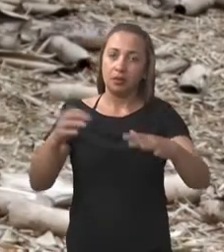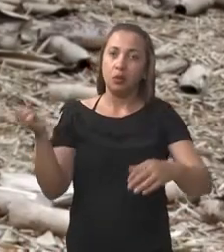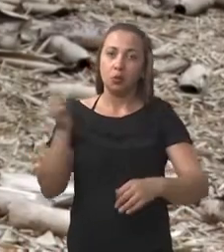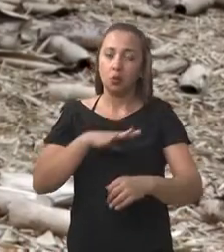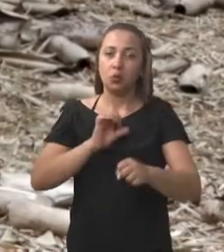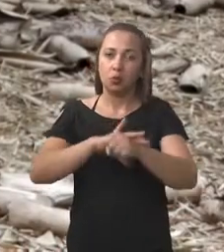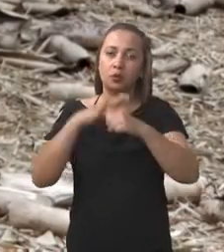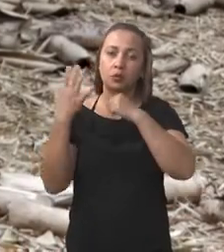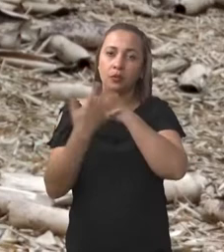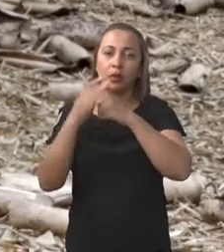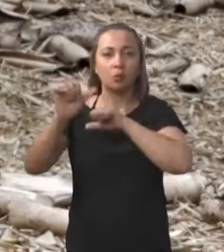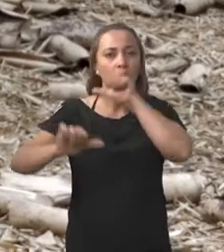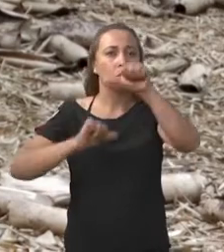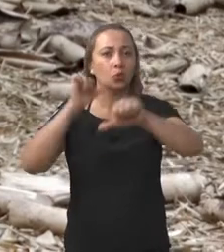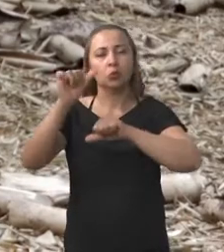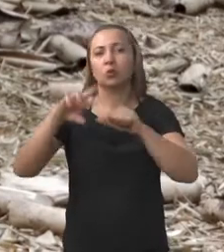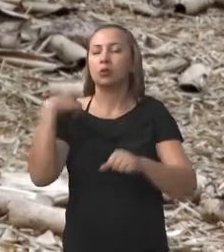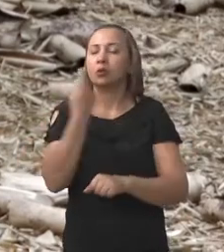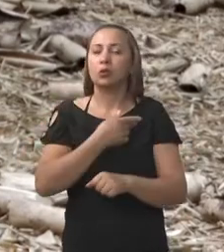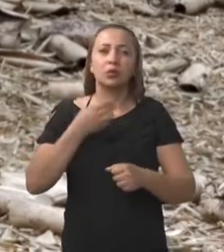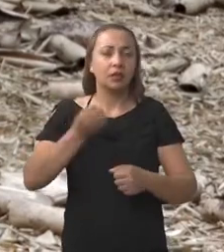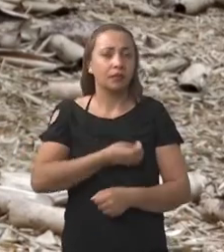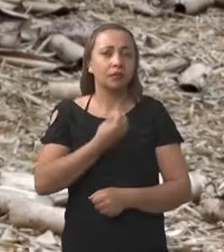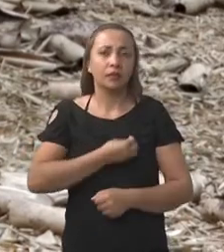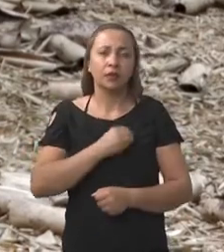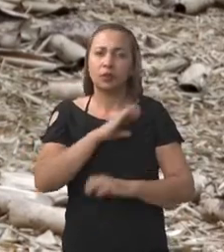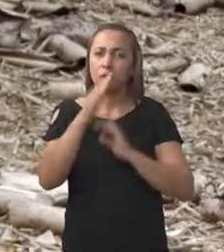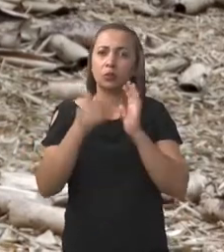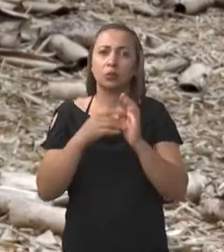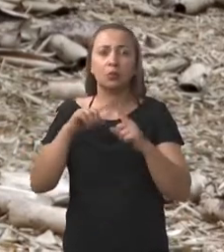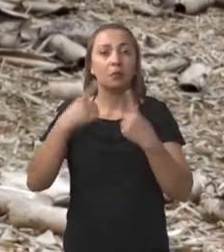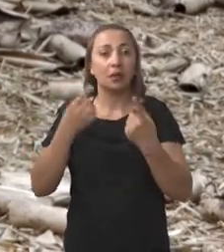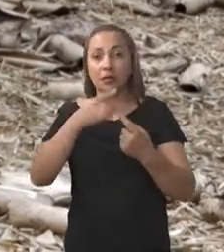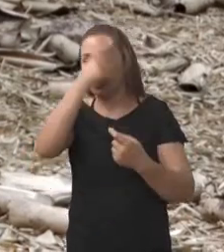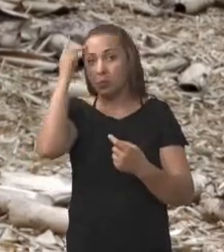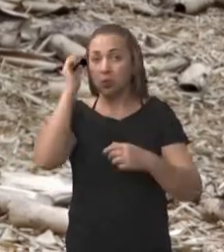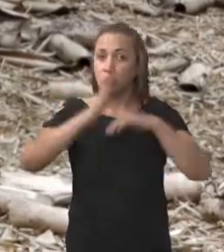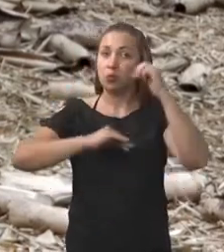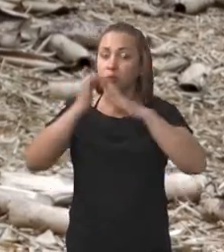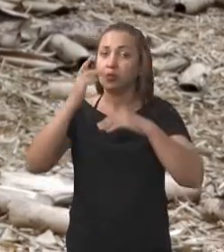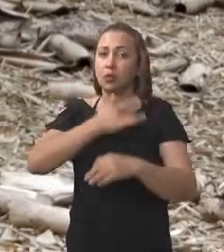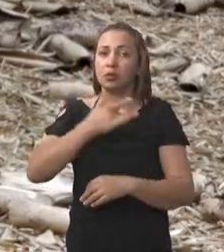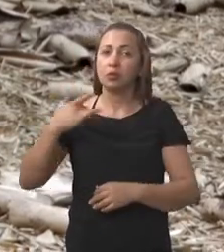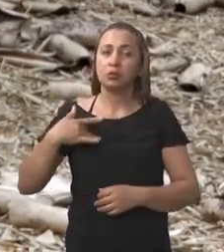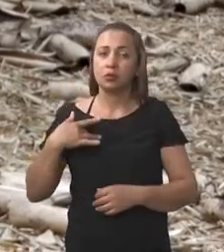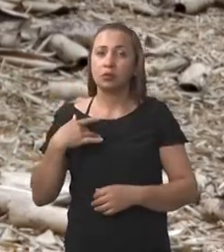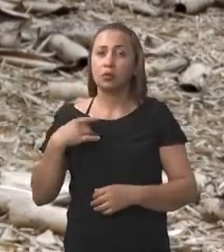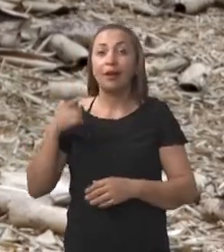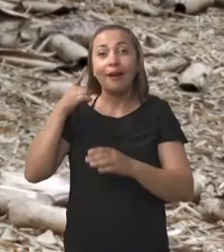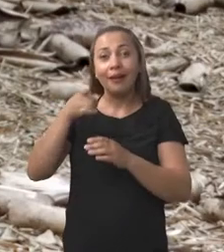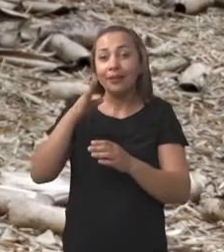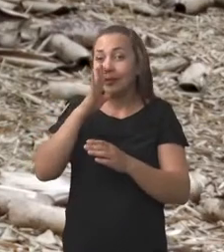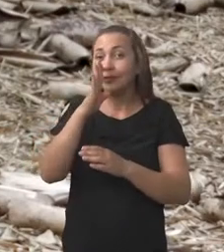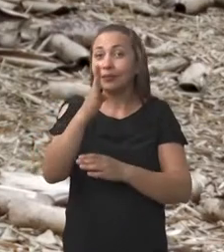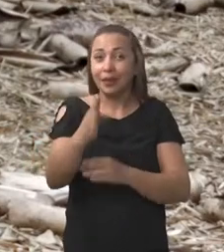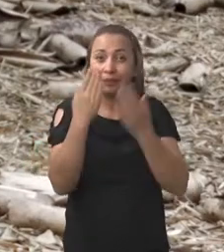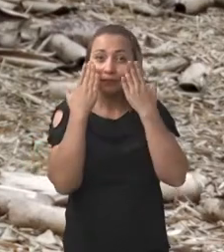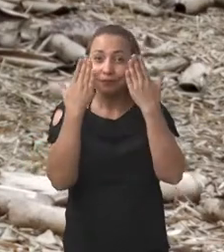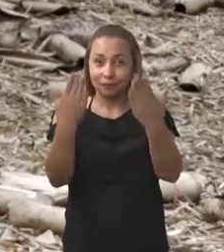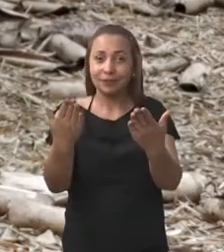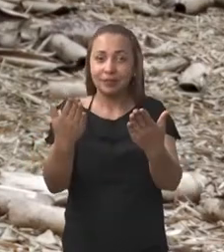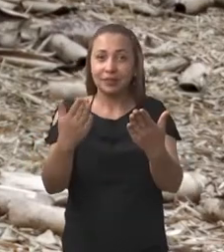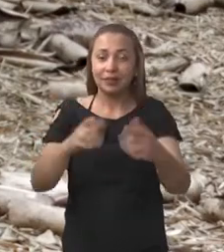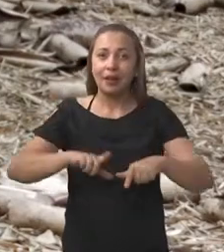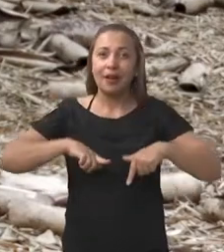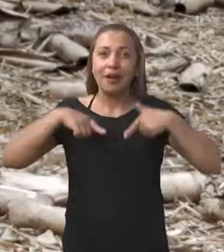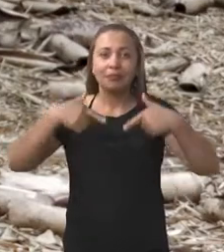Do novo coronavírus alterou a nossa vida como um todo. Mas para os profissionais da saúde, principalmente aqueles que estão na linha de frente,